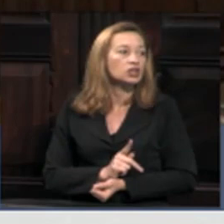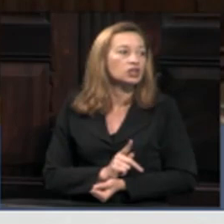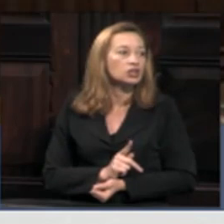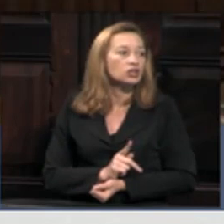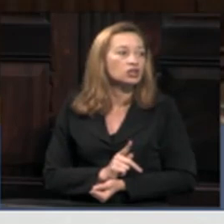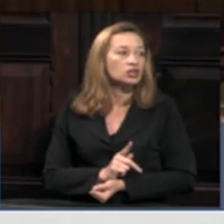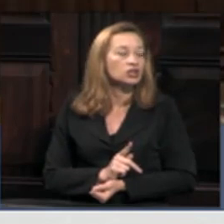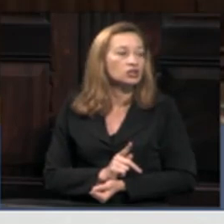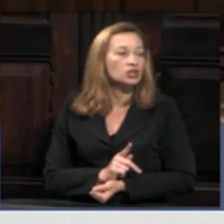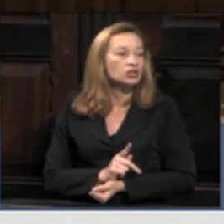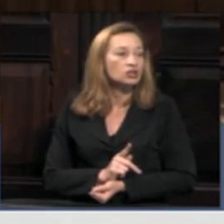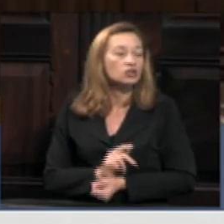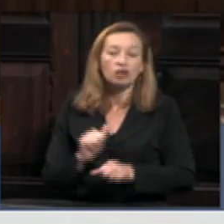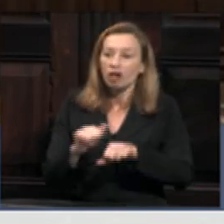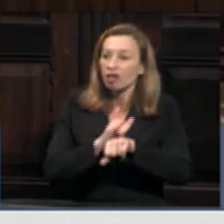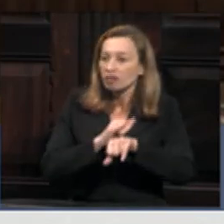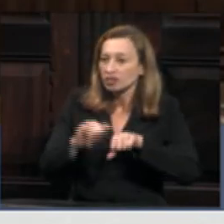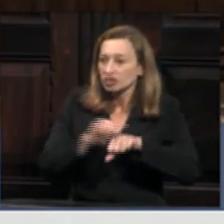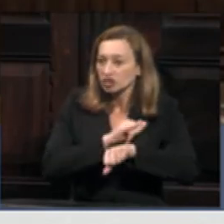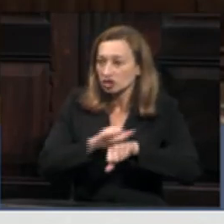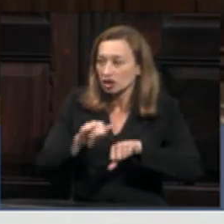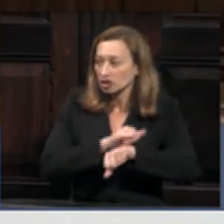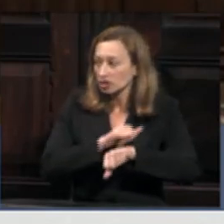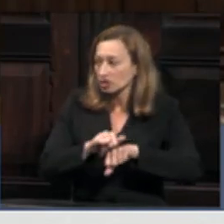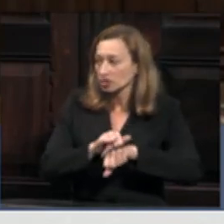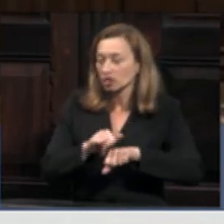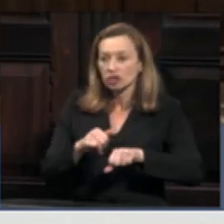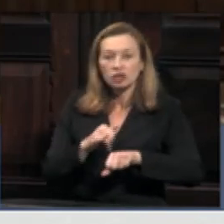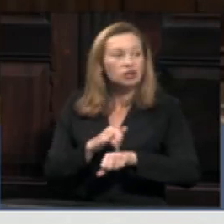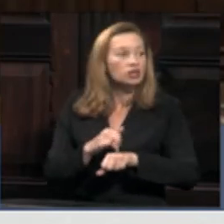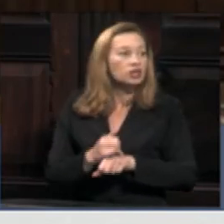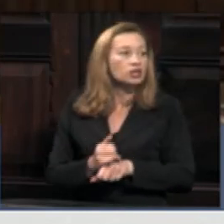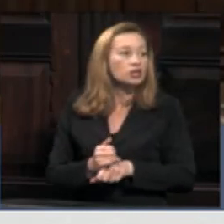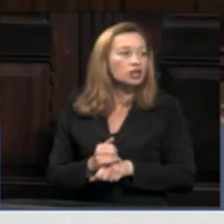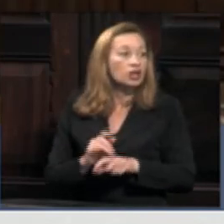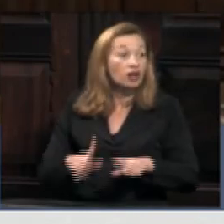Deixa a Operação Lava Jato entrar dentro